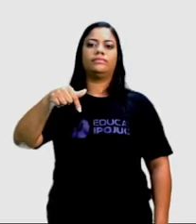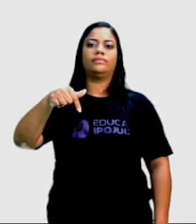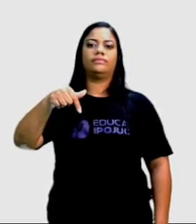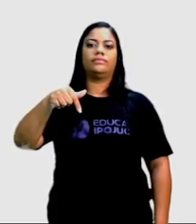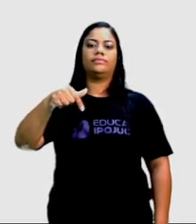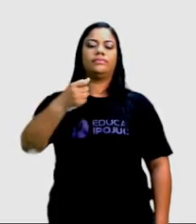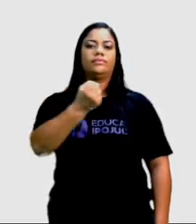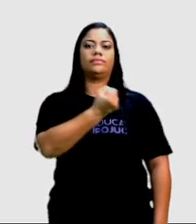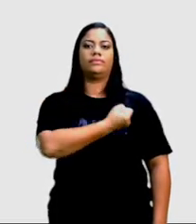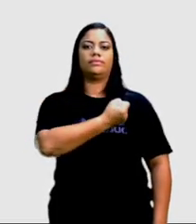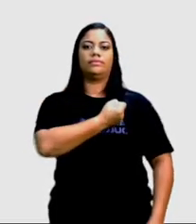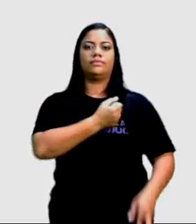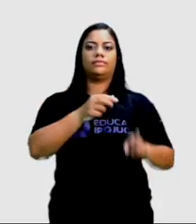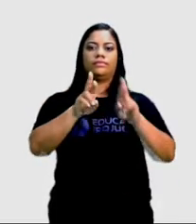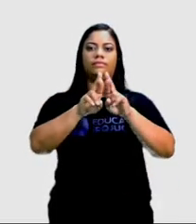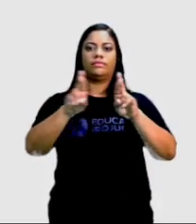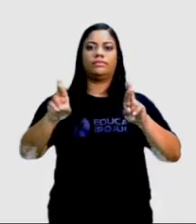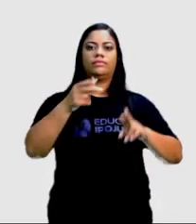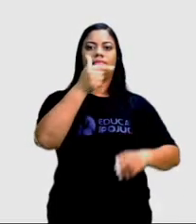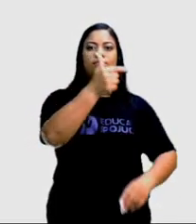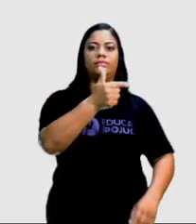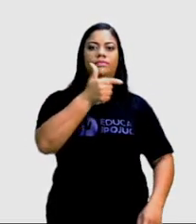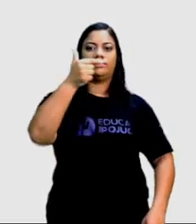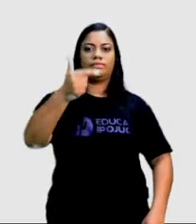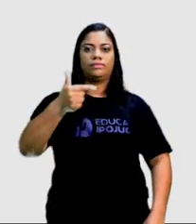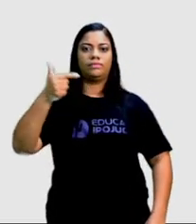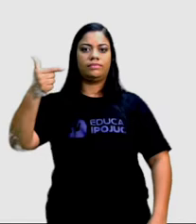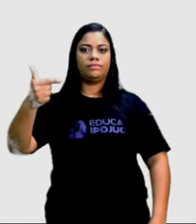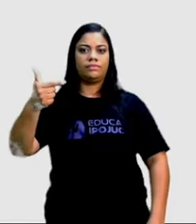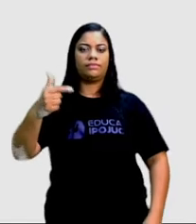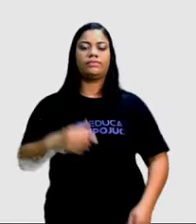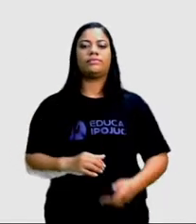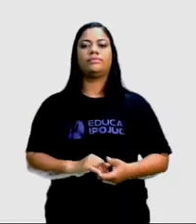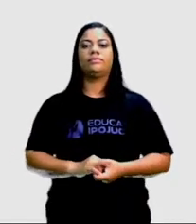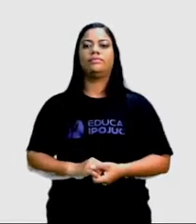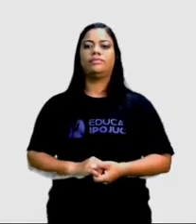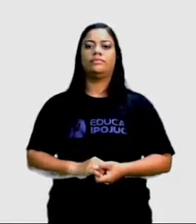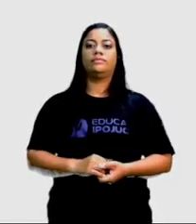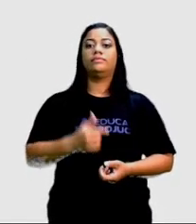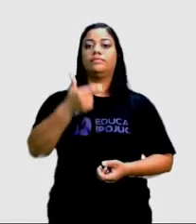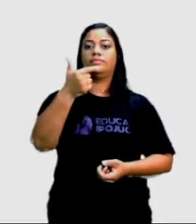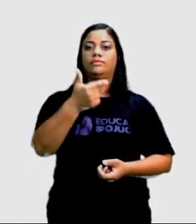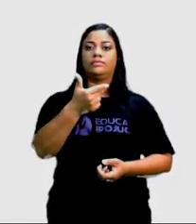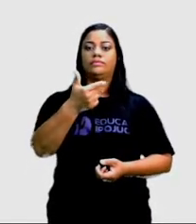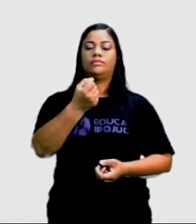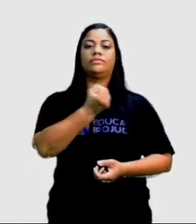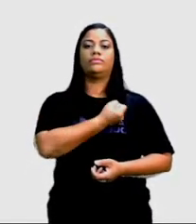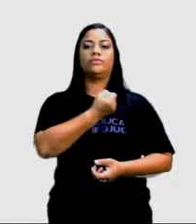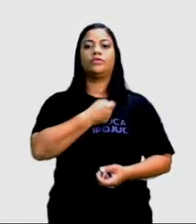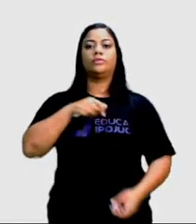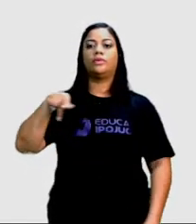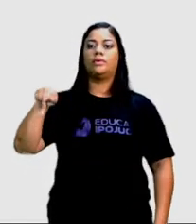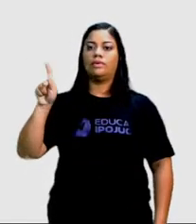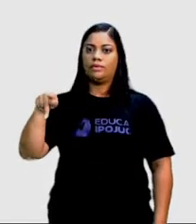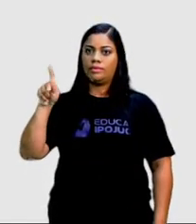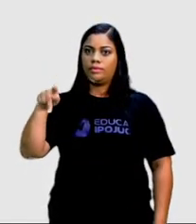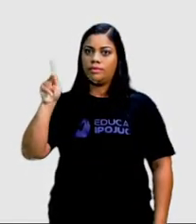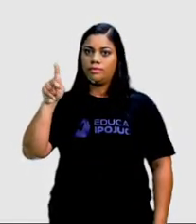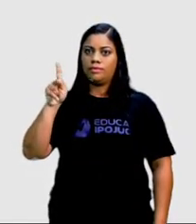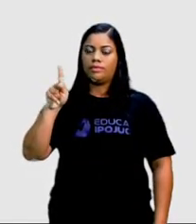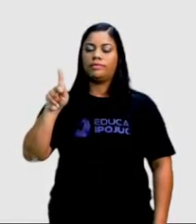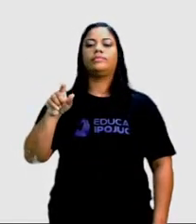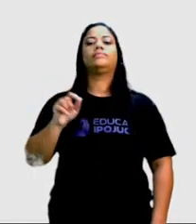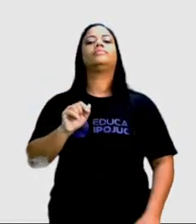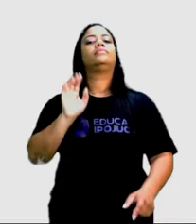Viu que a reta numérica é intervalo de 2? Então, 2 é o número, é número par. Então, vamos para a letrinha